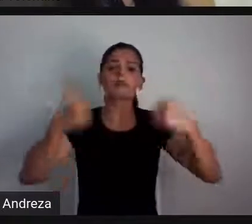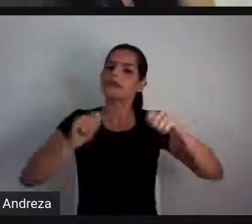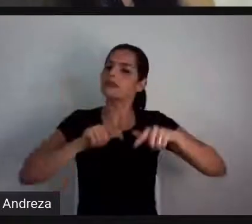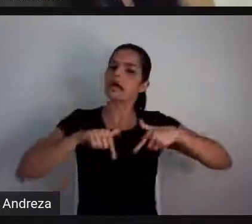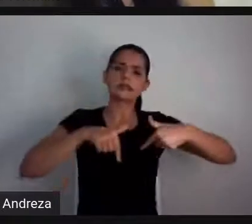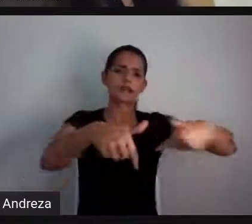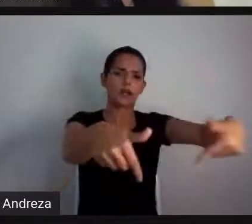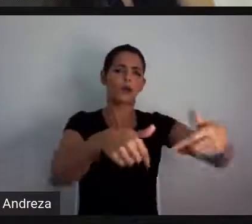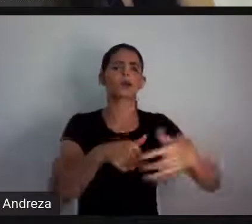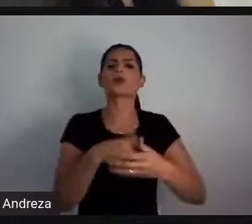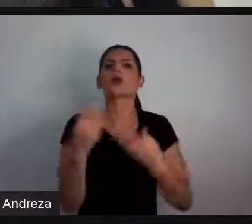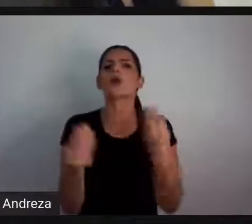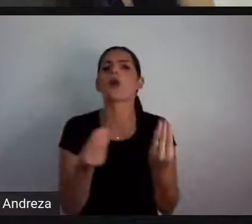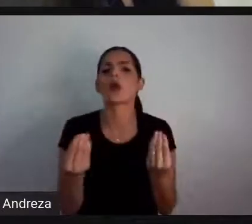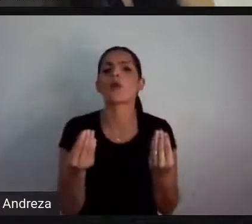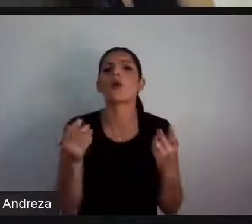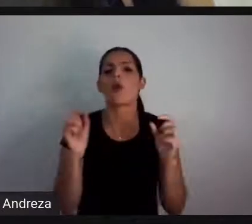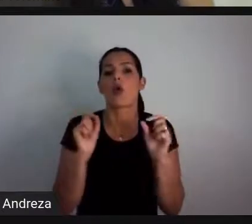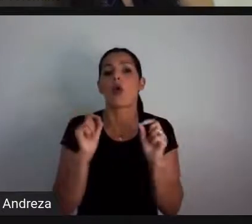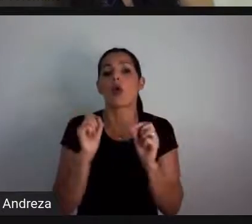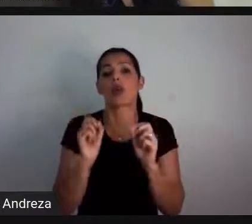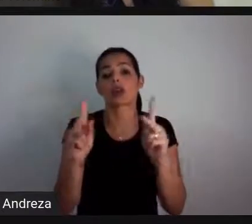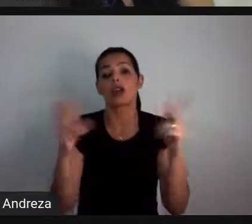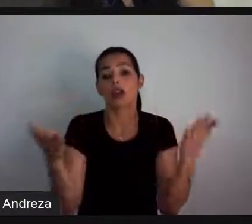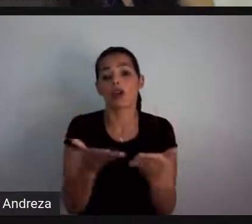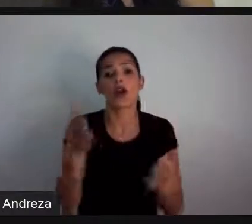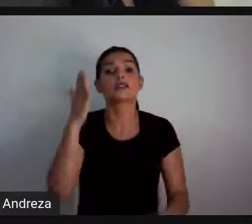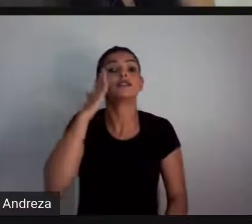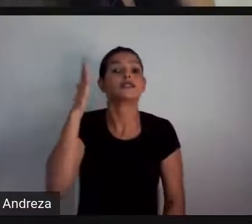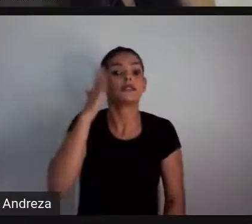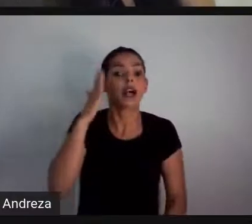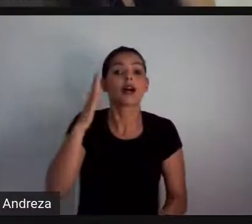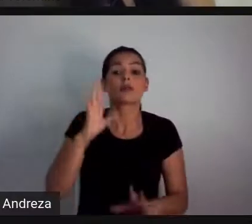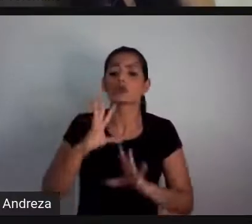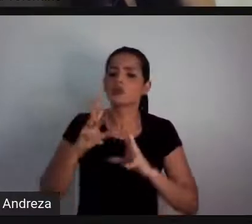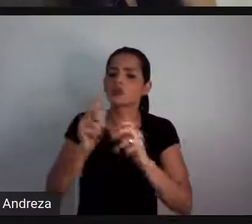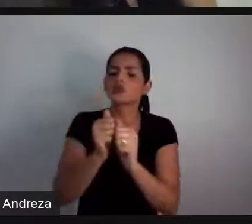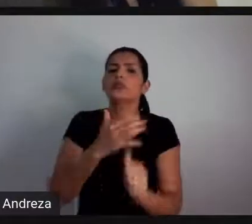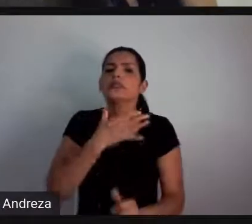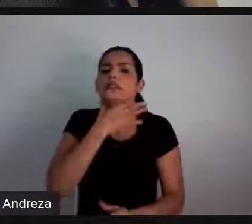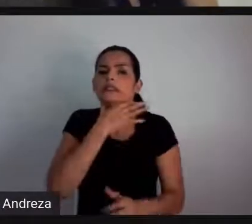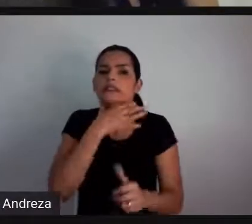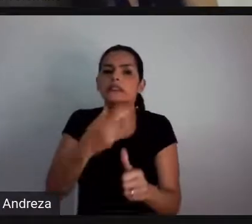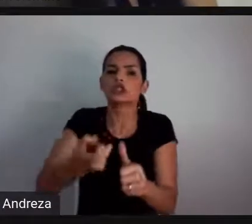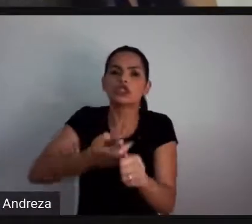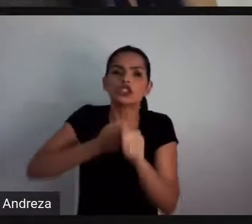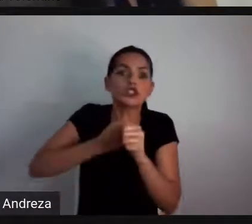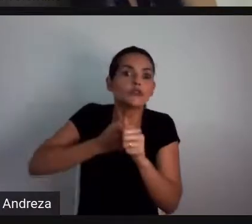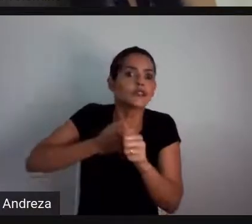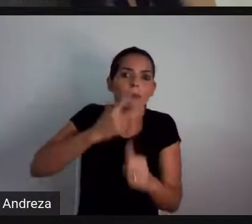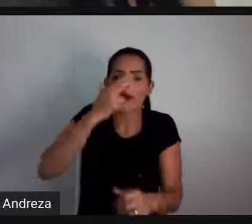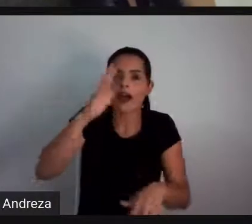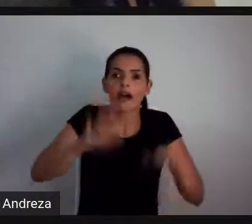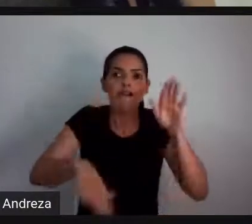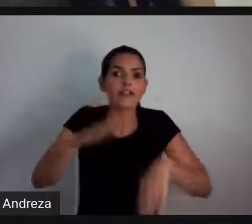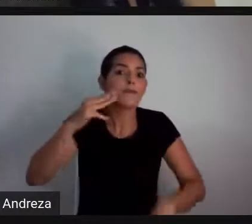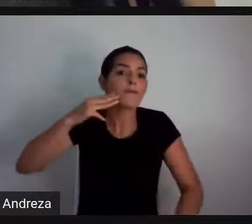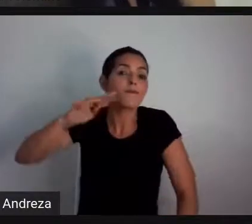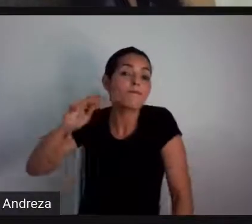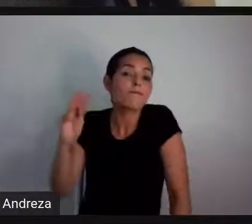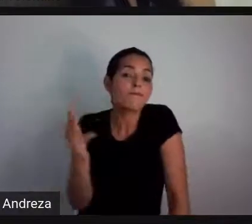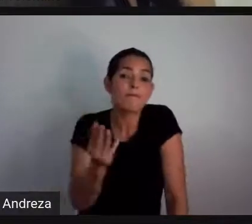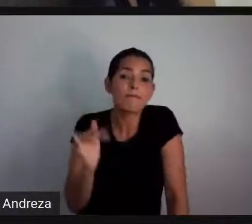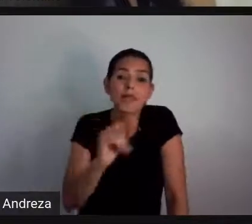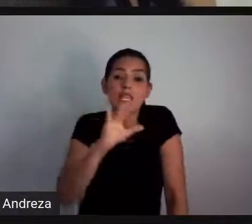fazer? Se pegou super endividado, né? A gente às vezes vê casos de dívidas, né, milionárias, então coisas